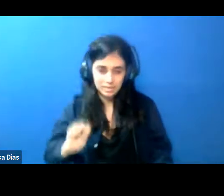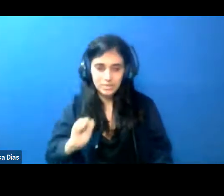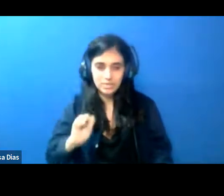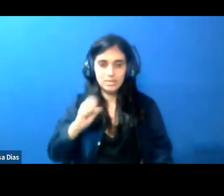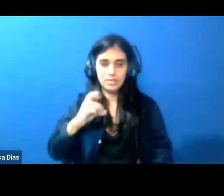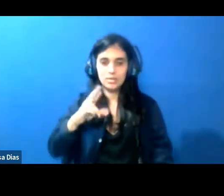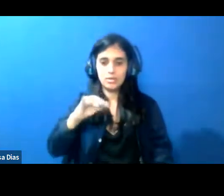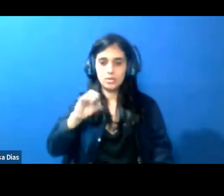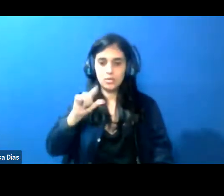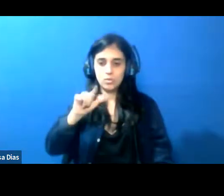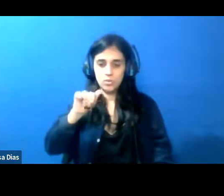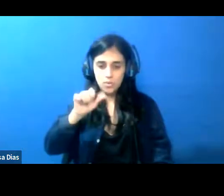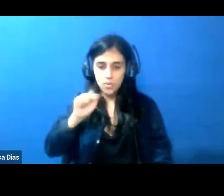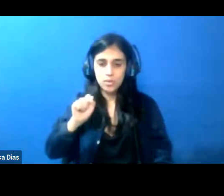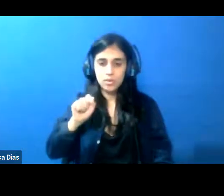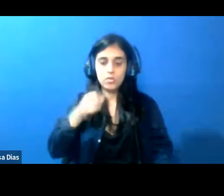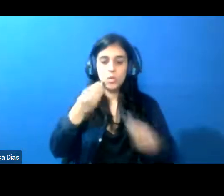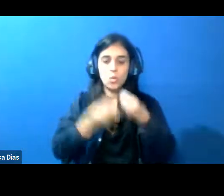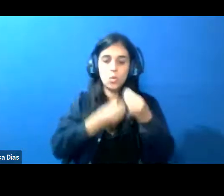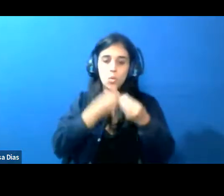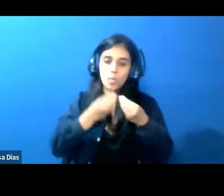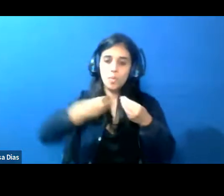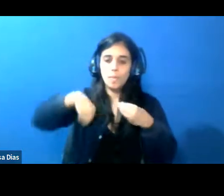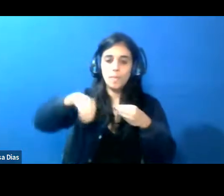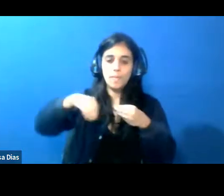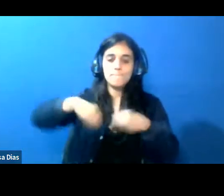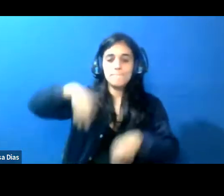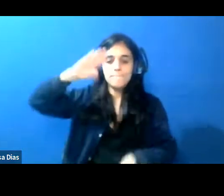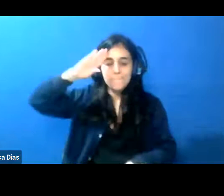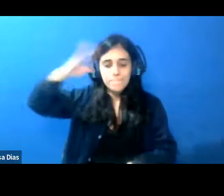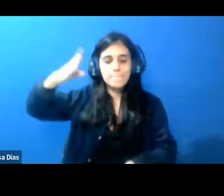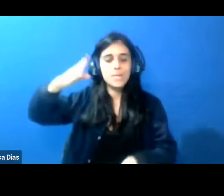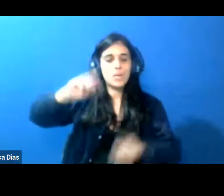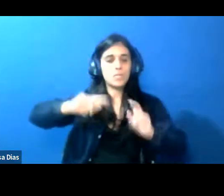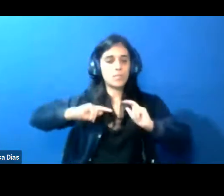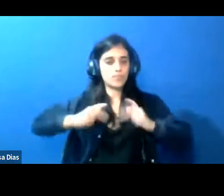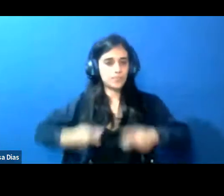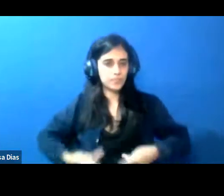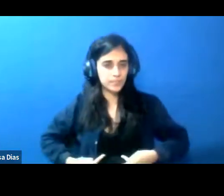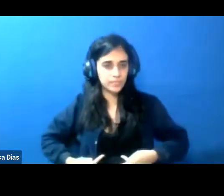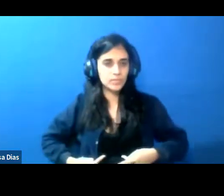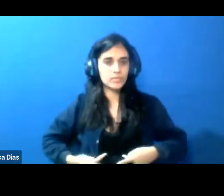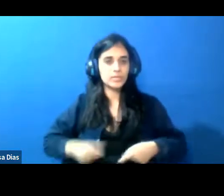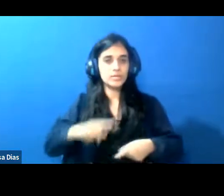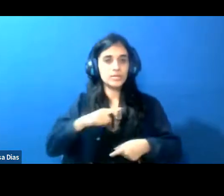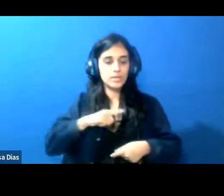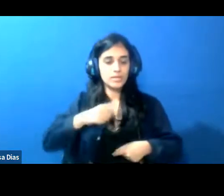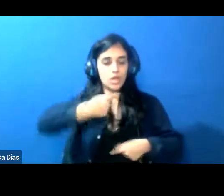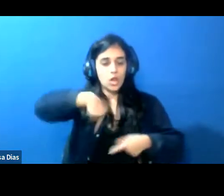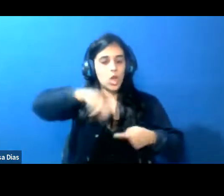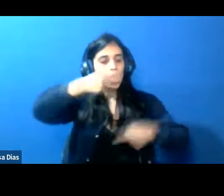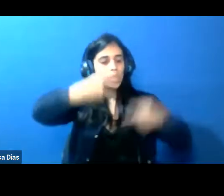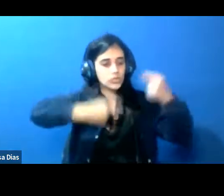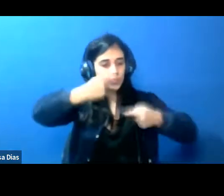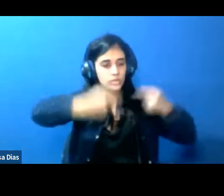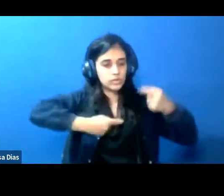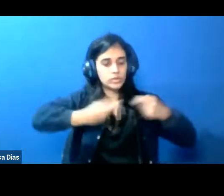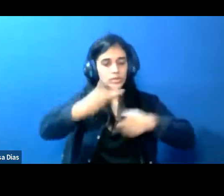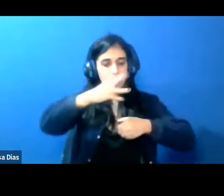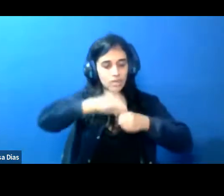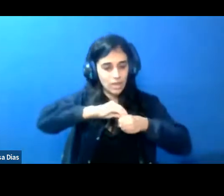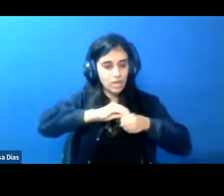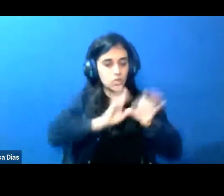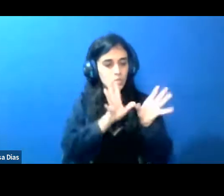da humanidade, que fazia parte tanto das discussões nossas, internas,